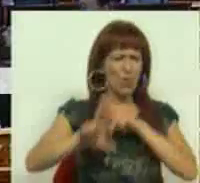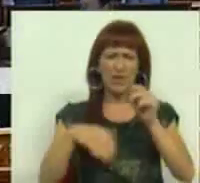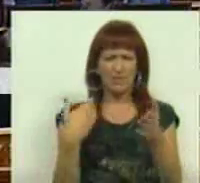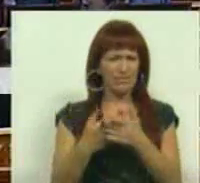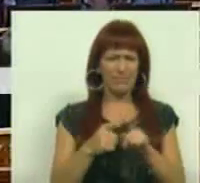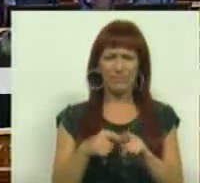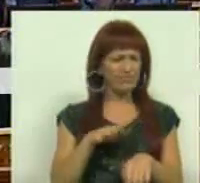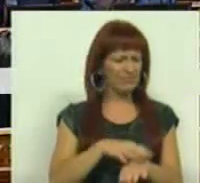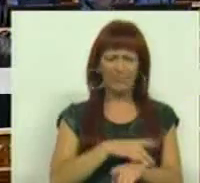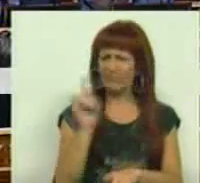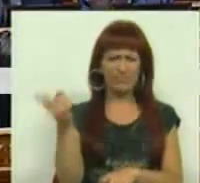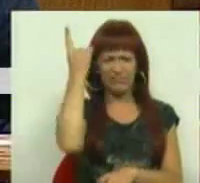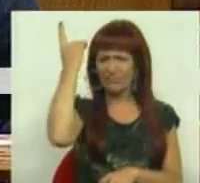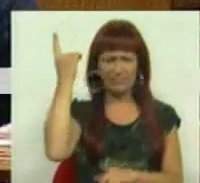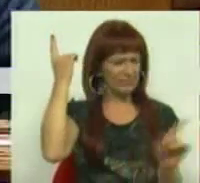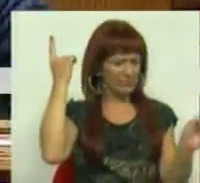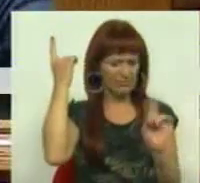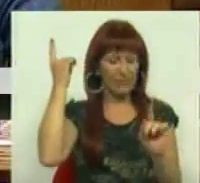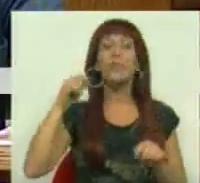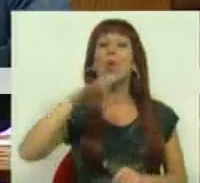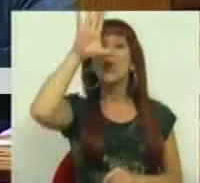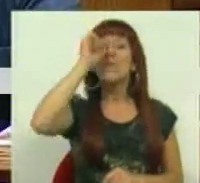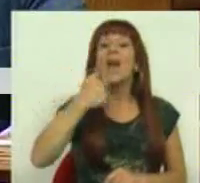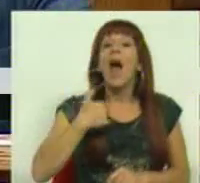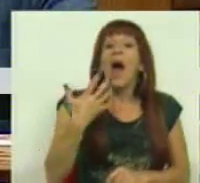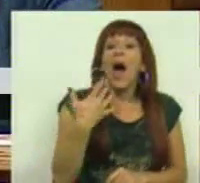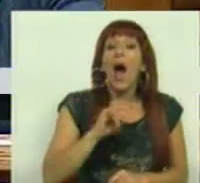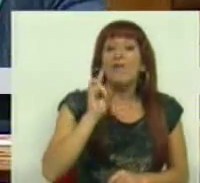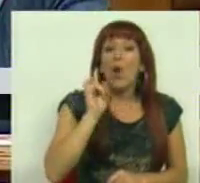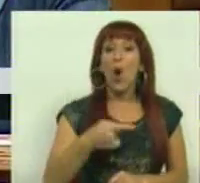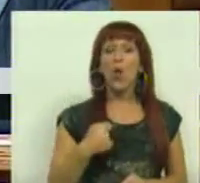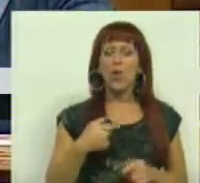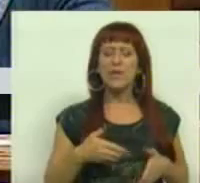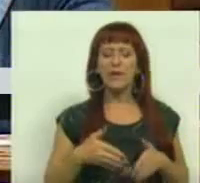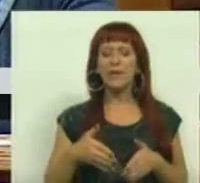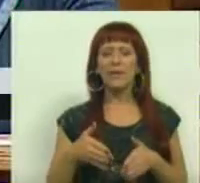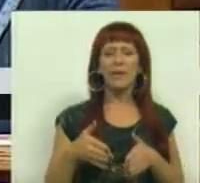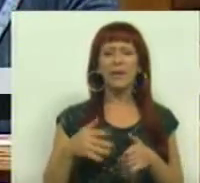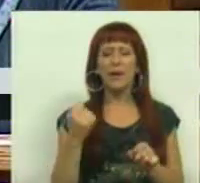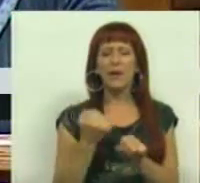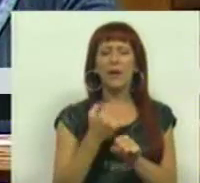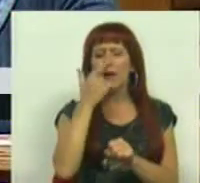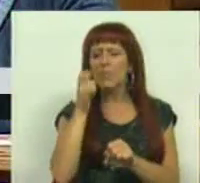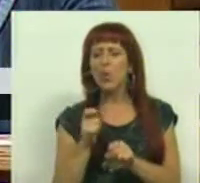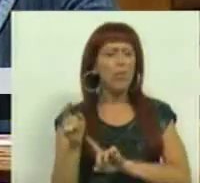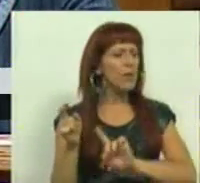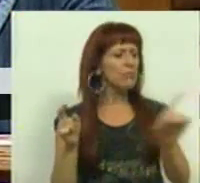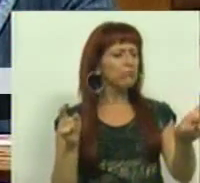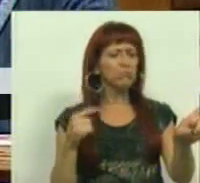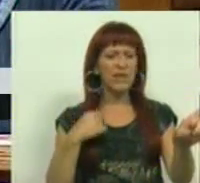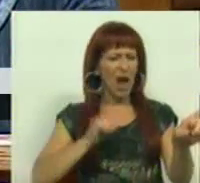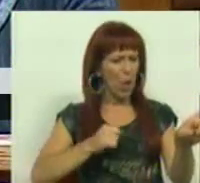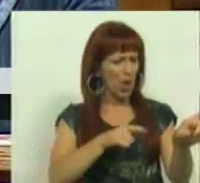modernização administrativa. Não. O que este Governo pretende é recambiar qualquer funcionário sem o seu